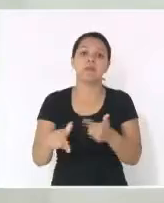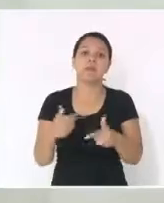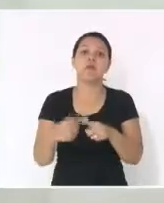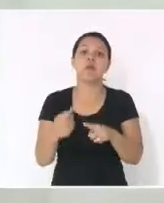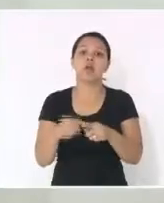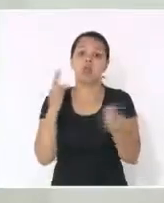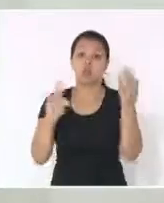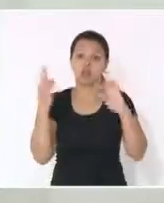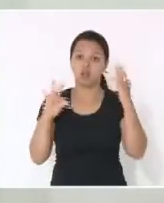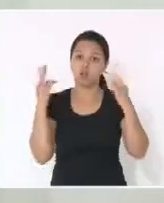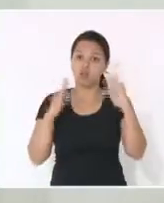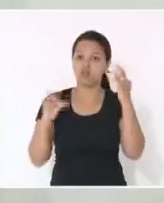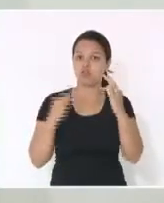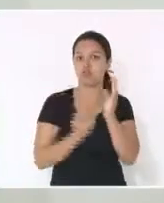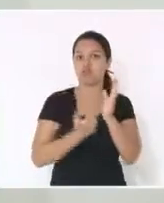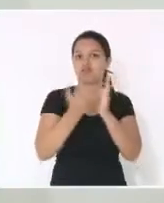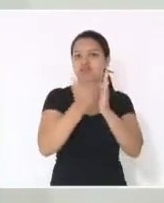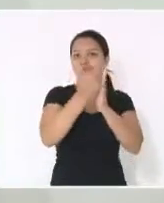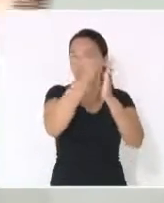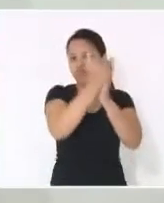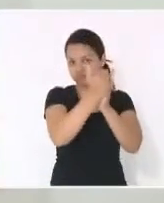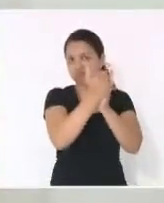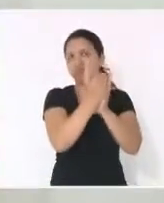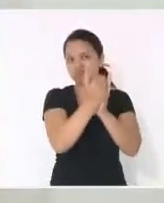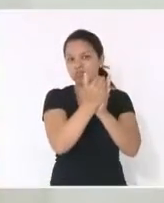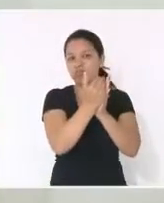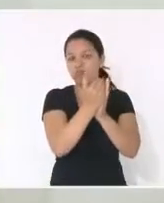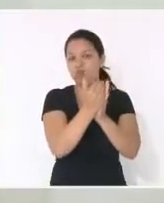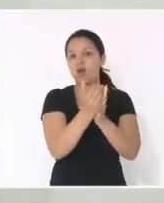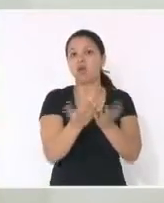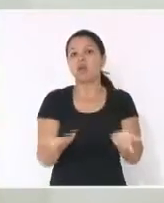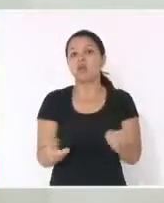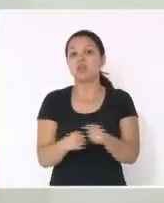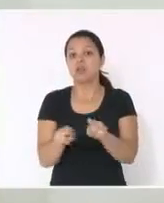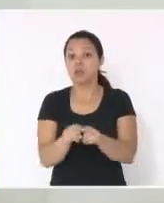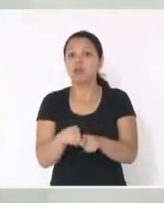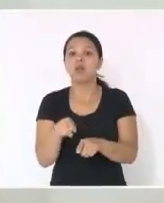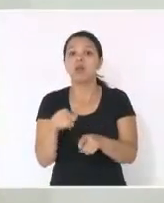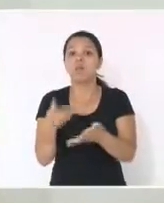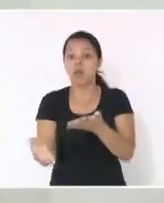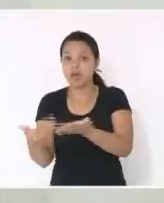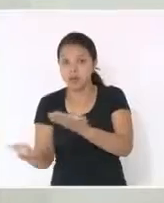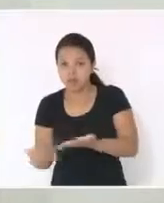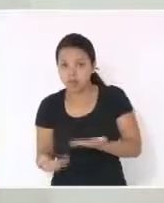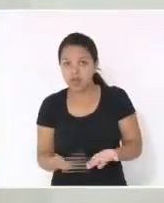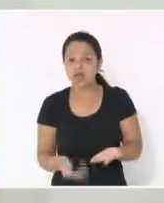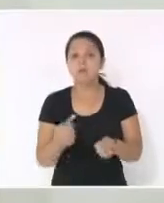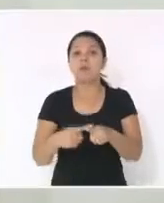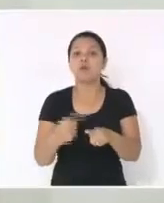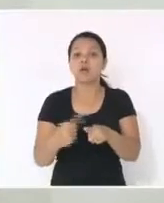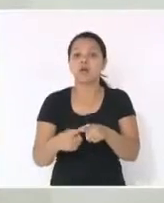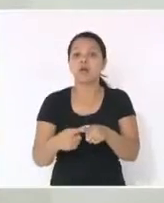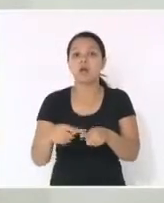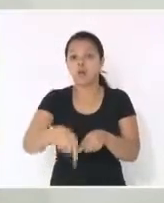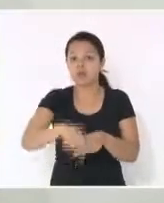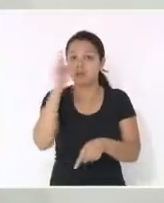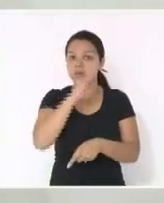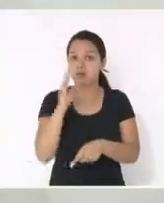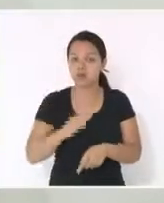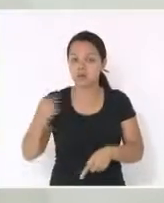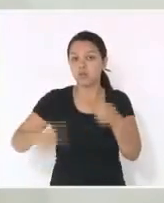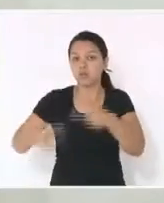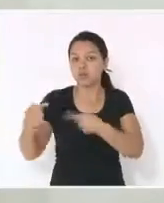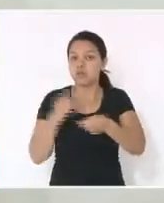porque o brasil e função da sua política econômica é errada no passado recente